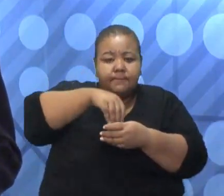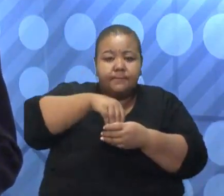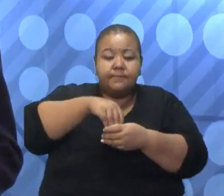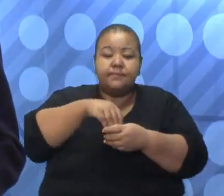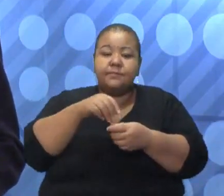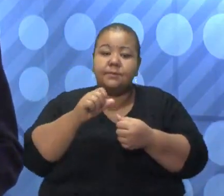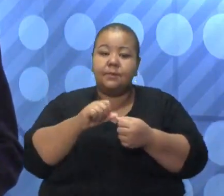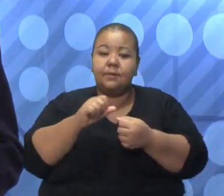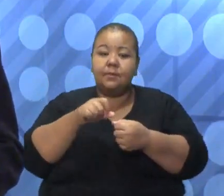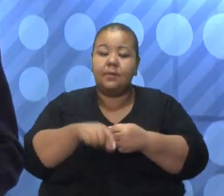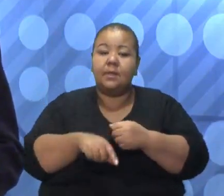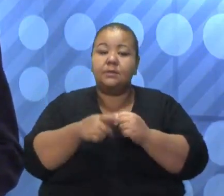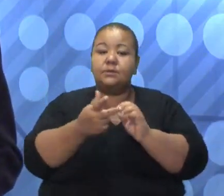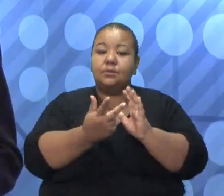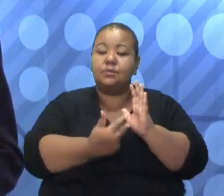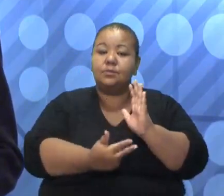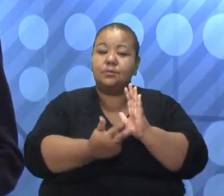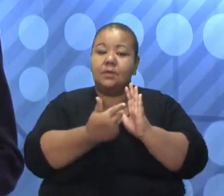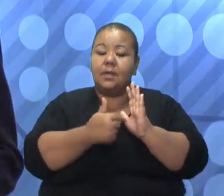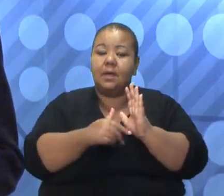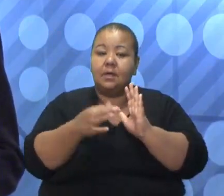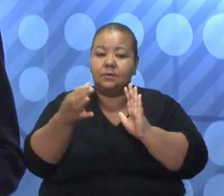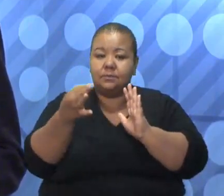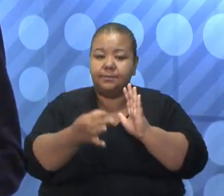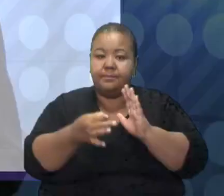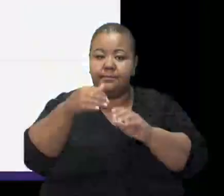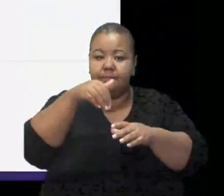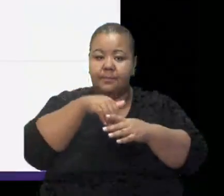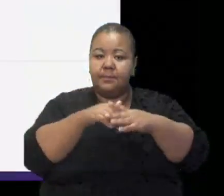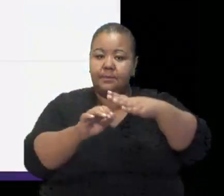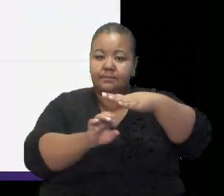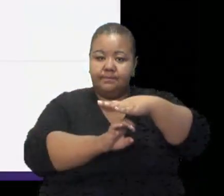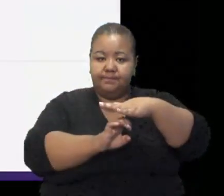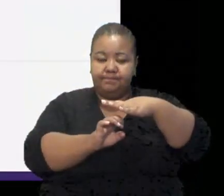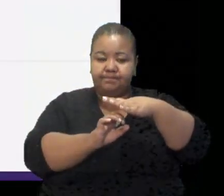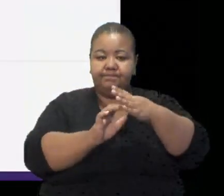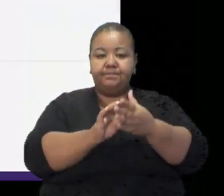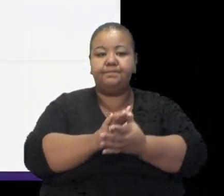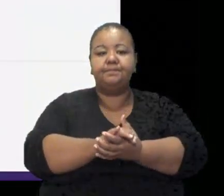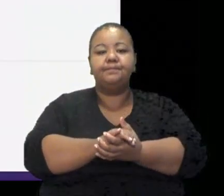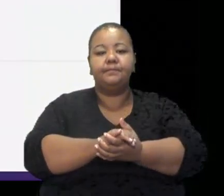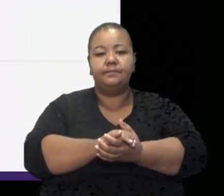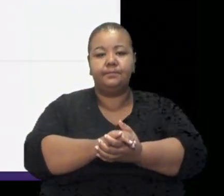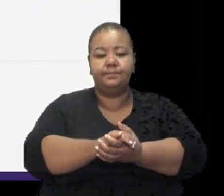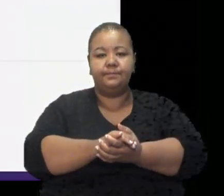eu desenvolvo um layout adequado para a minha planta produtiva.